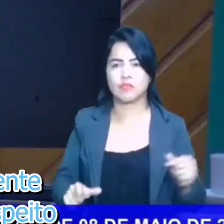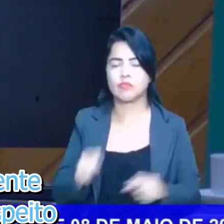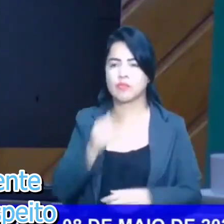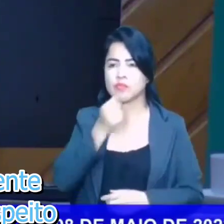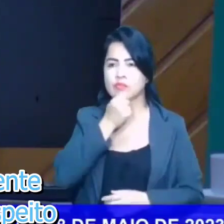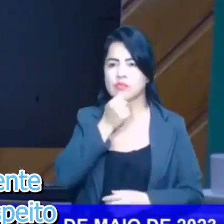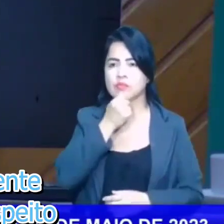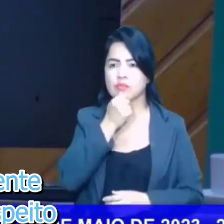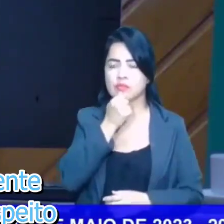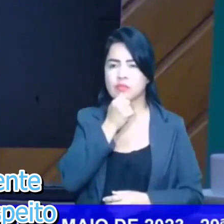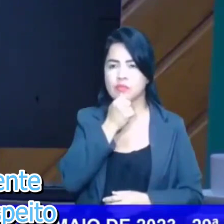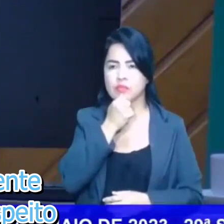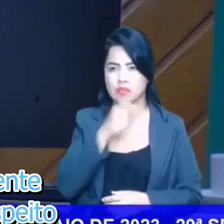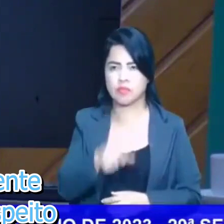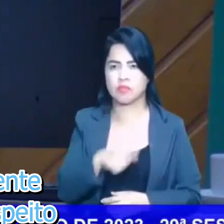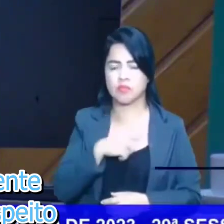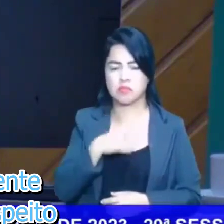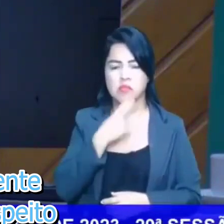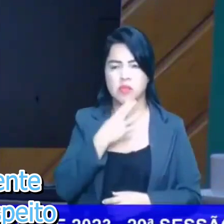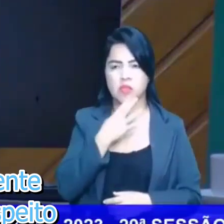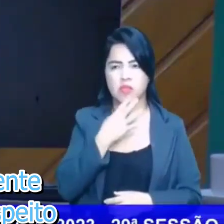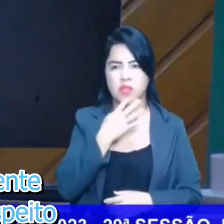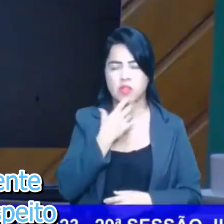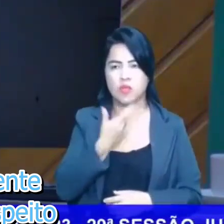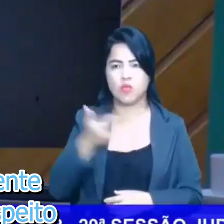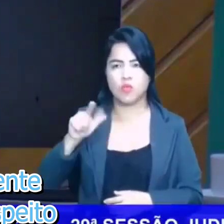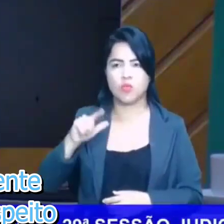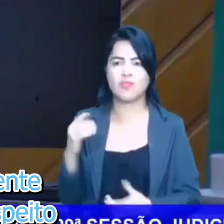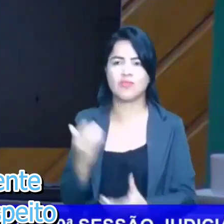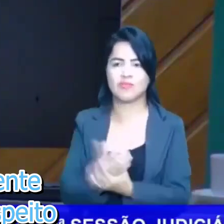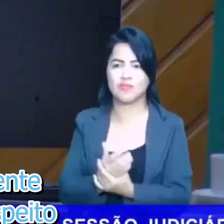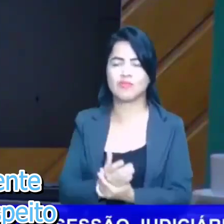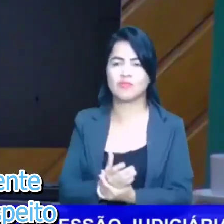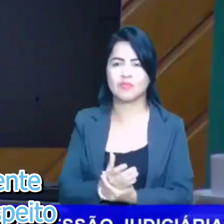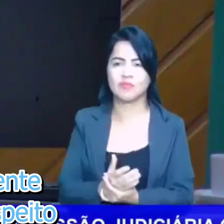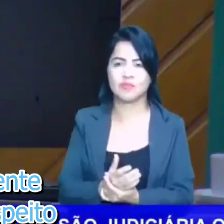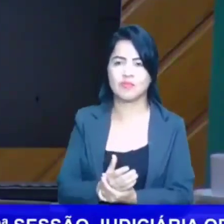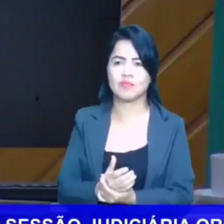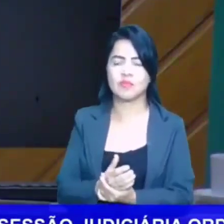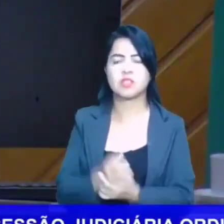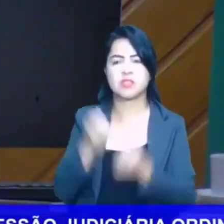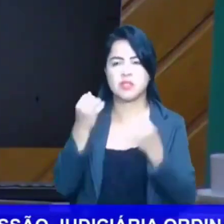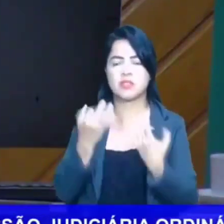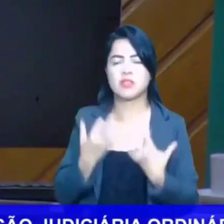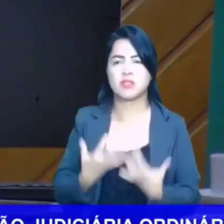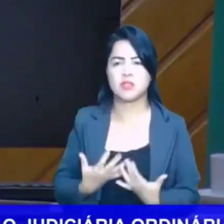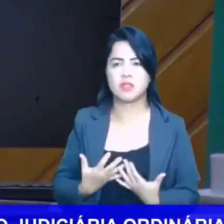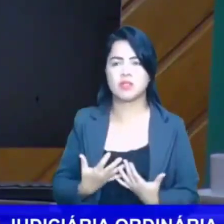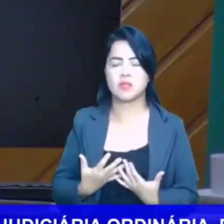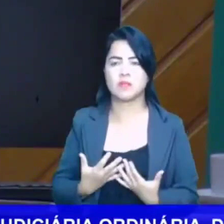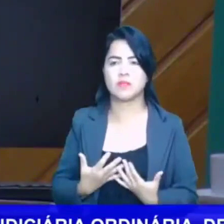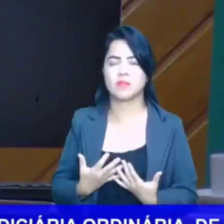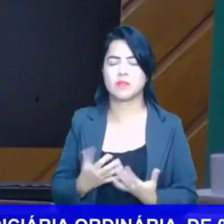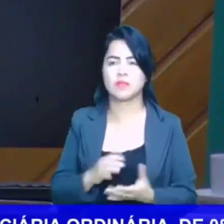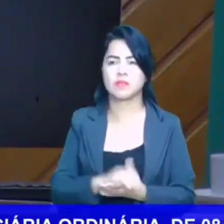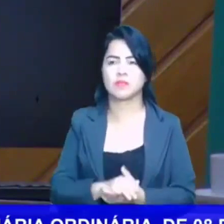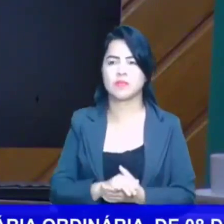que os fatos eventualmente reconhecidos naquele outro processo dissessem respeito à